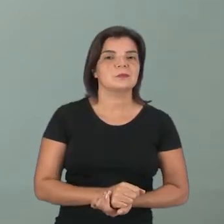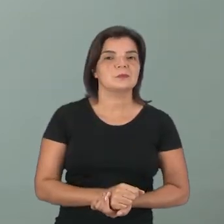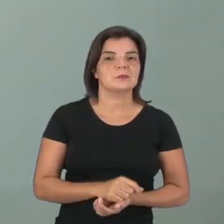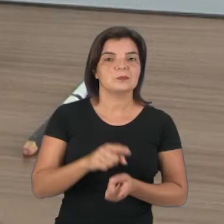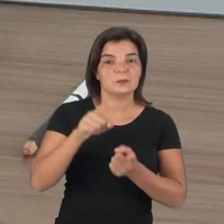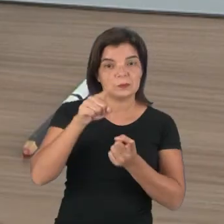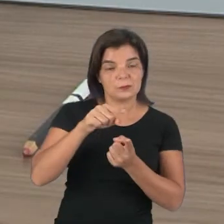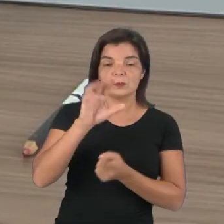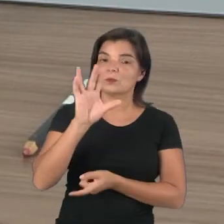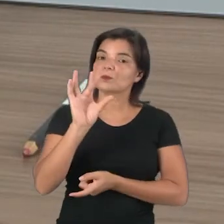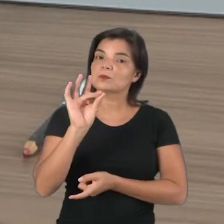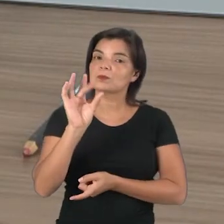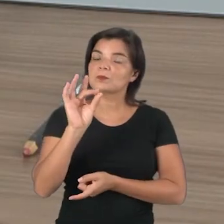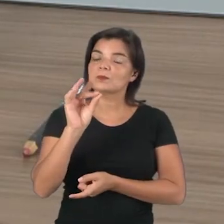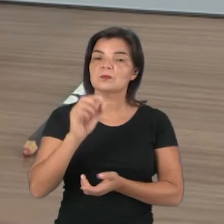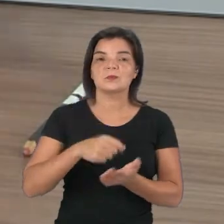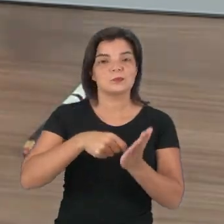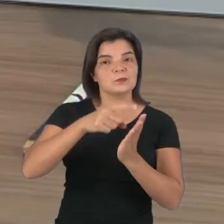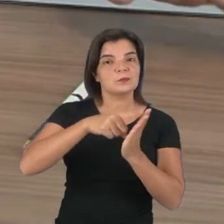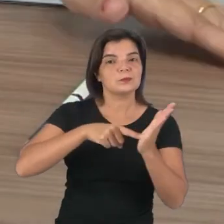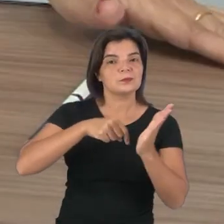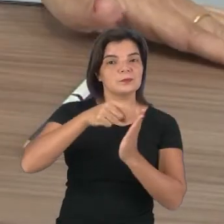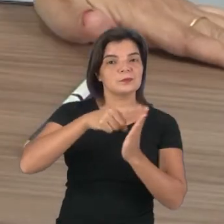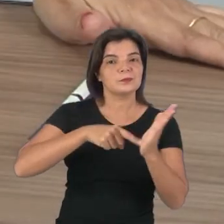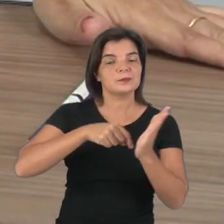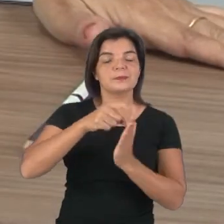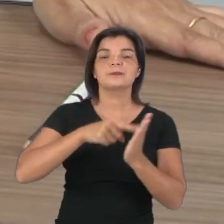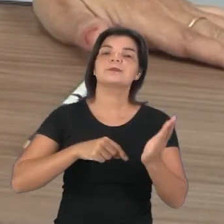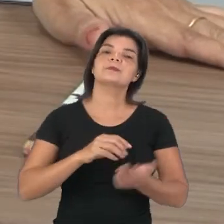comparar o tubo de cola com o corretor.